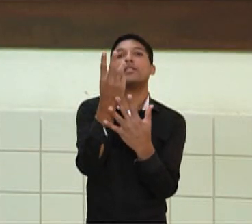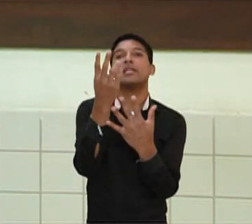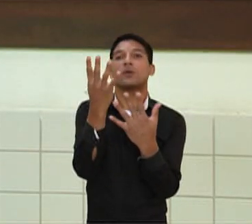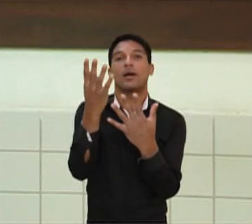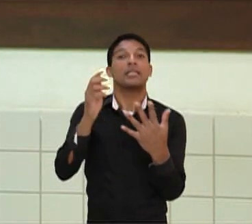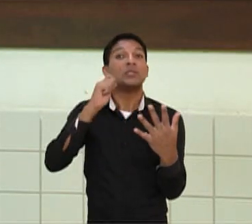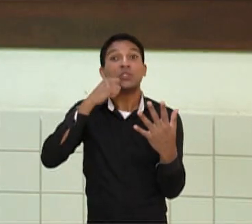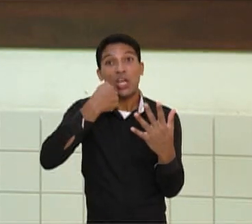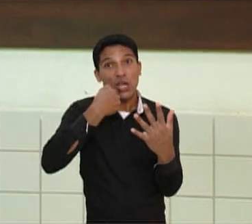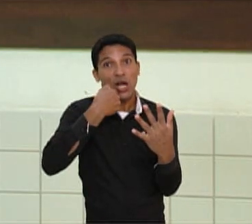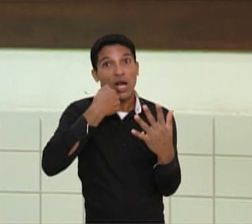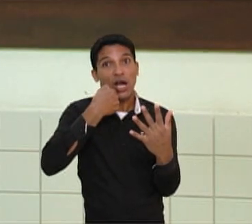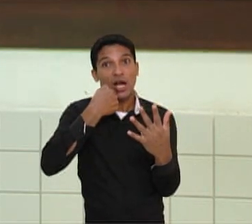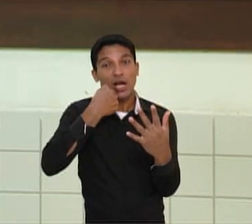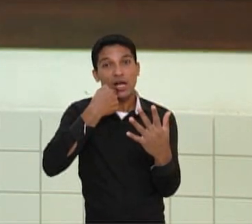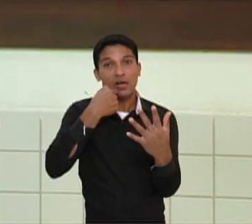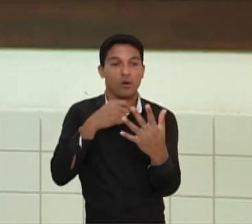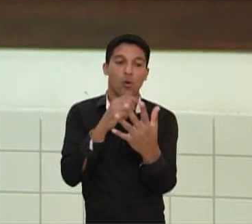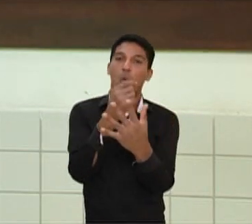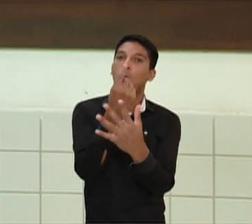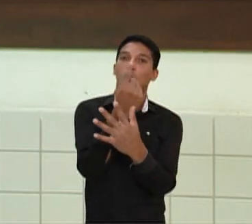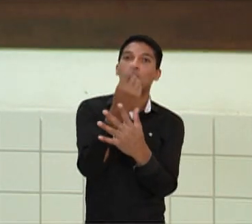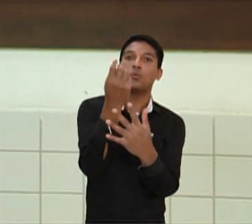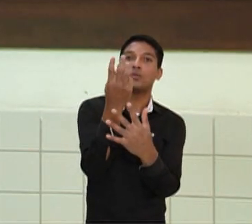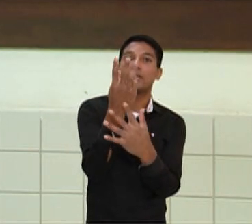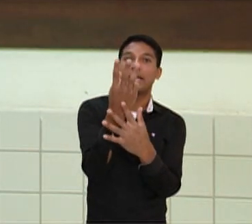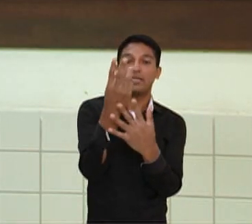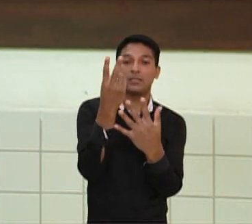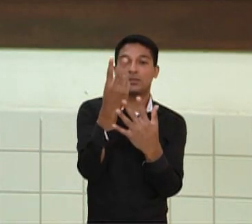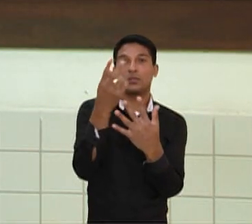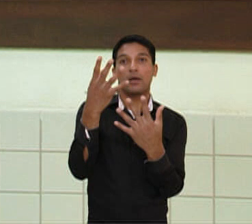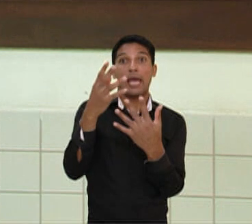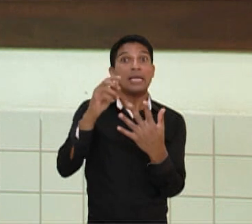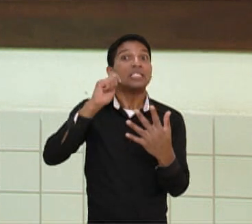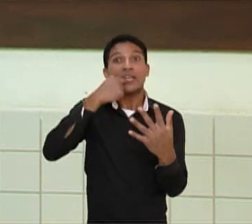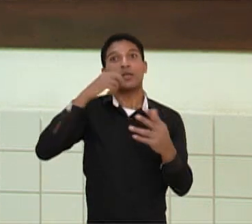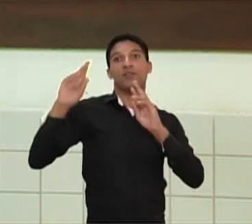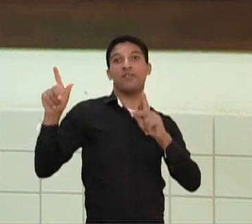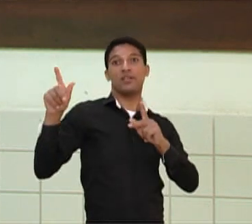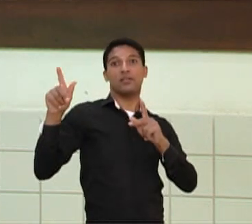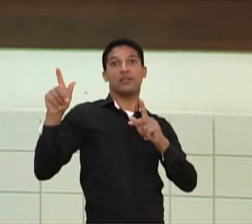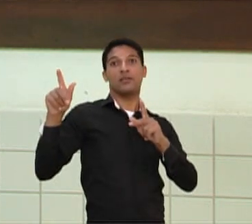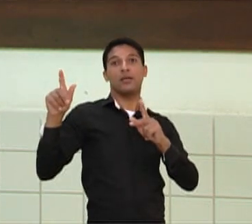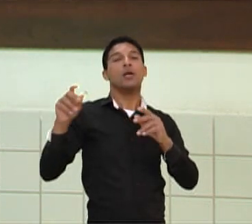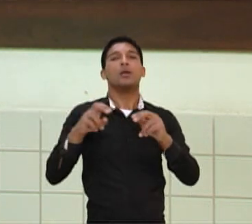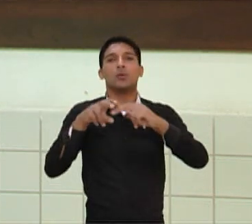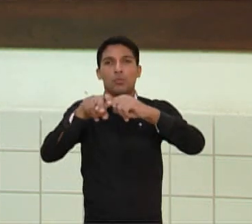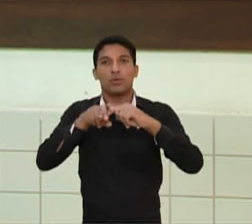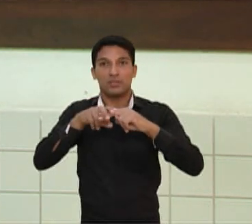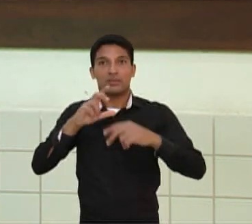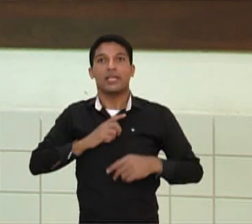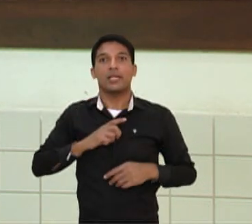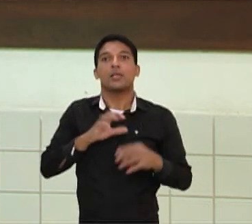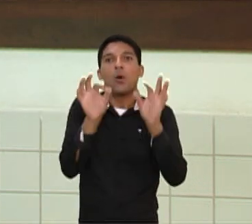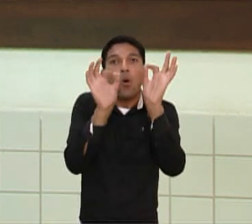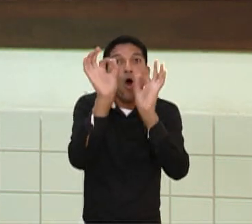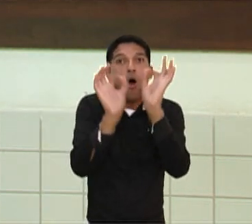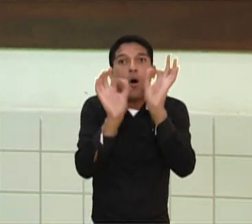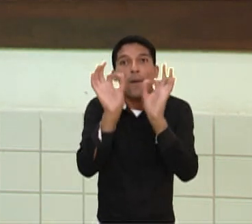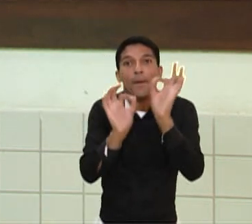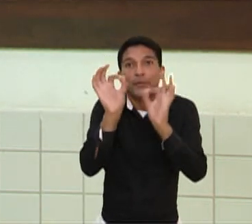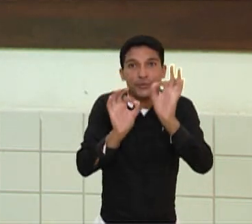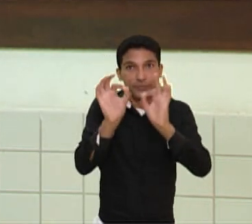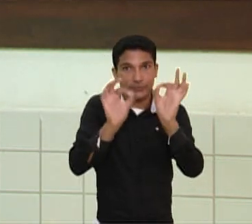ou 1, 3, 2, 4, já é uma senha diferente, certo? Então, existe uma ordem. Eu tenho que levar em conta a